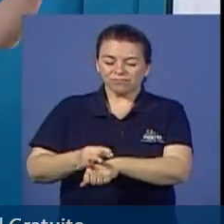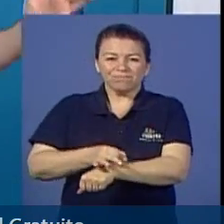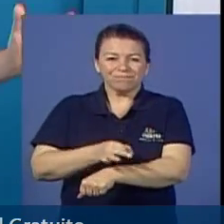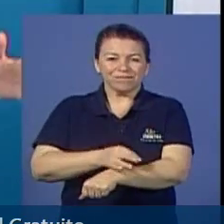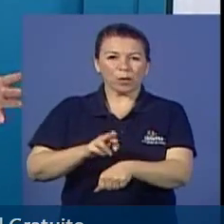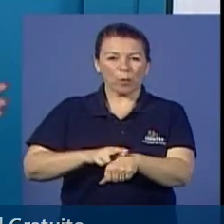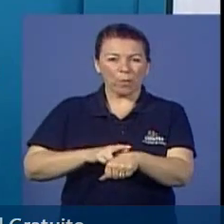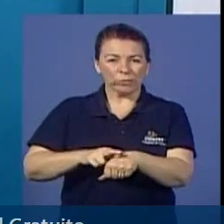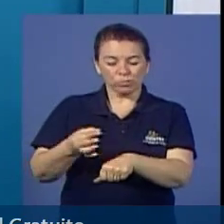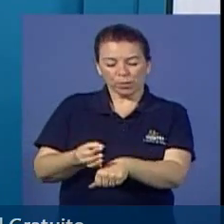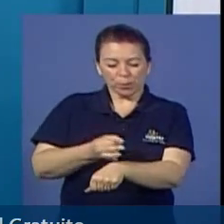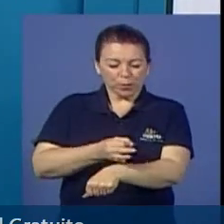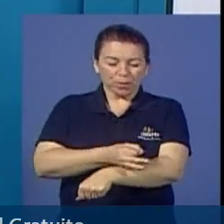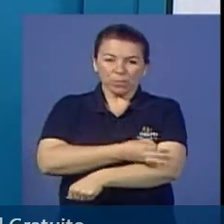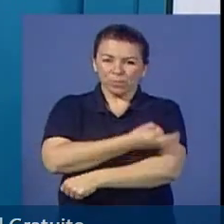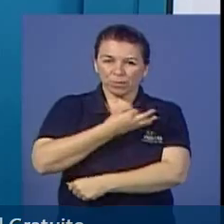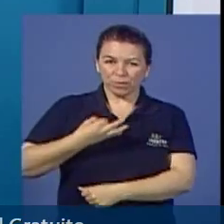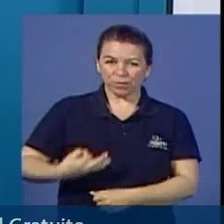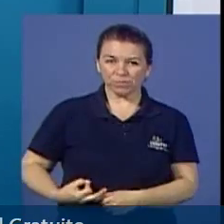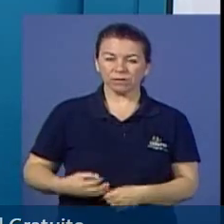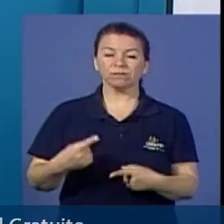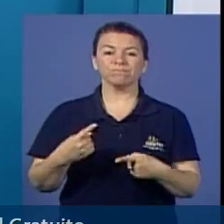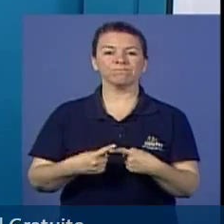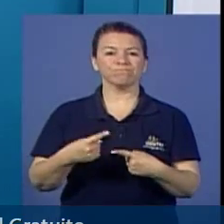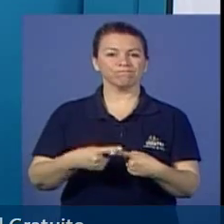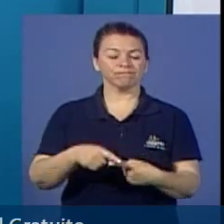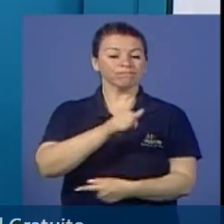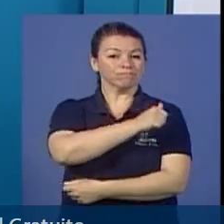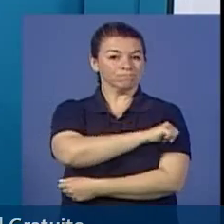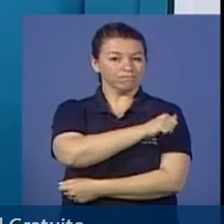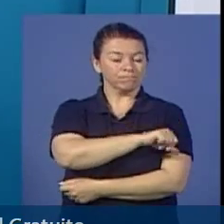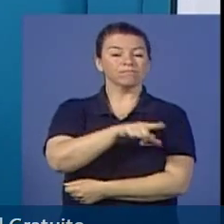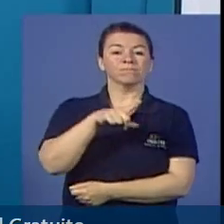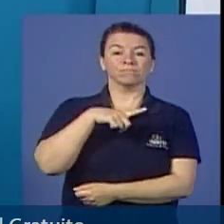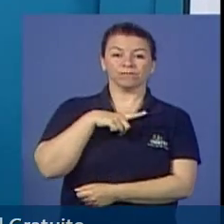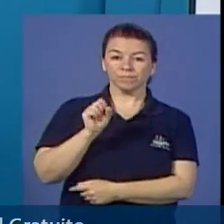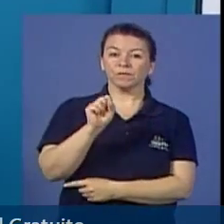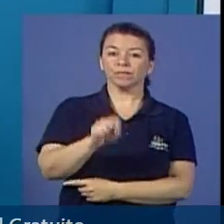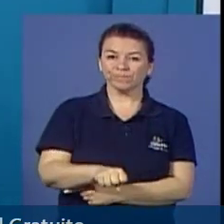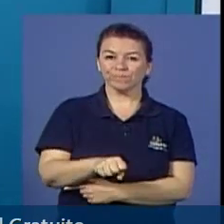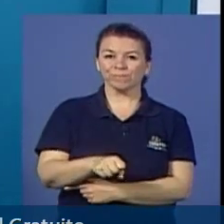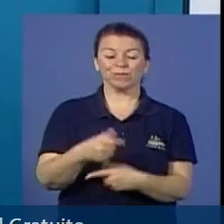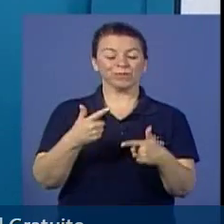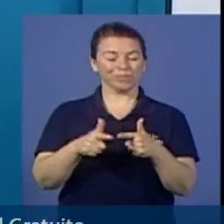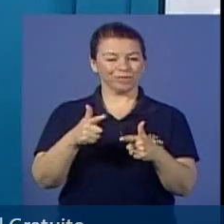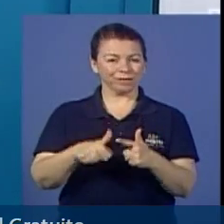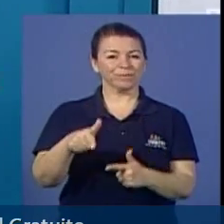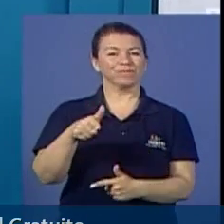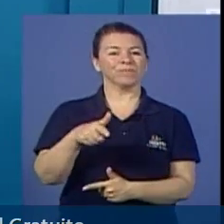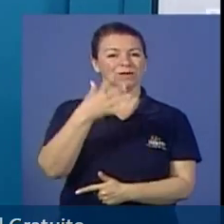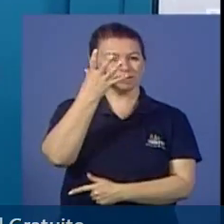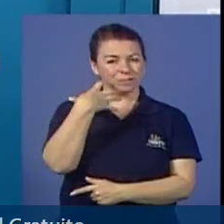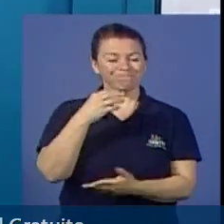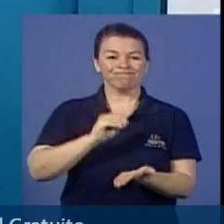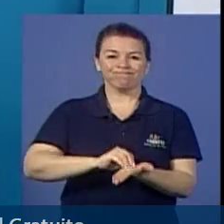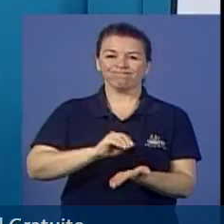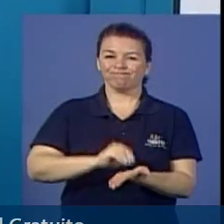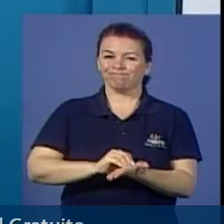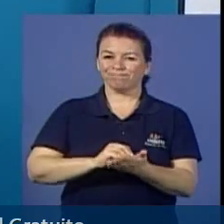pacote aí envolvido. Porque o Rio de Janeiro estava passando por uma situação extremamente complicada, falta de higiene